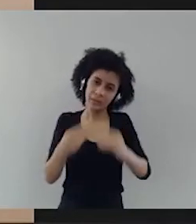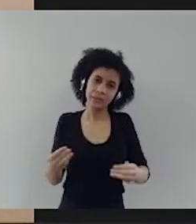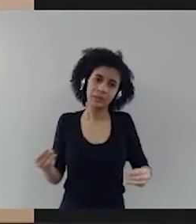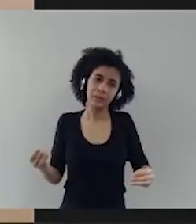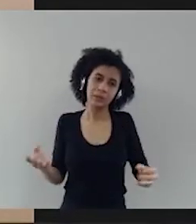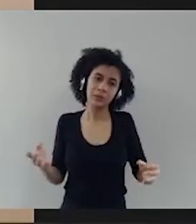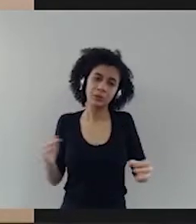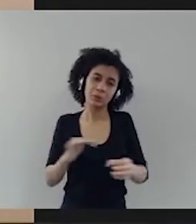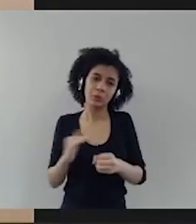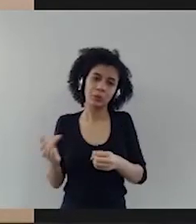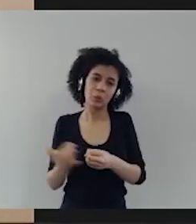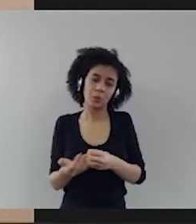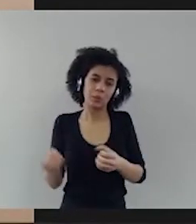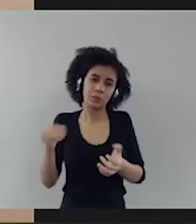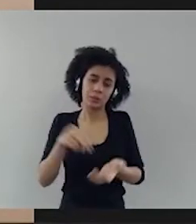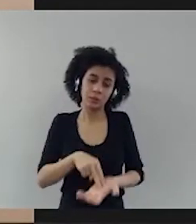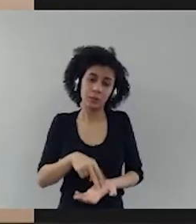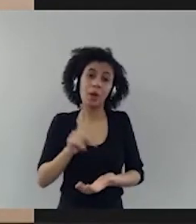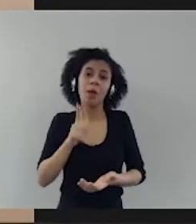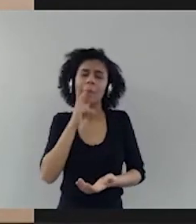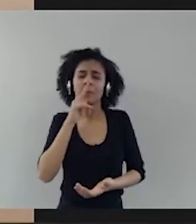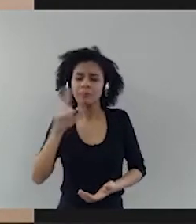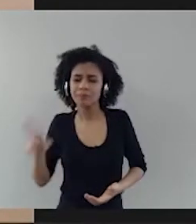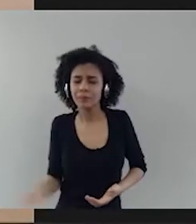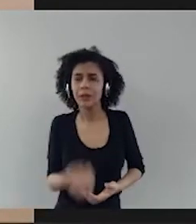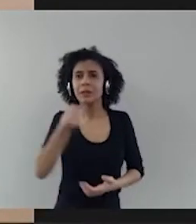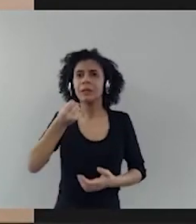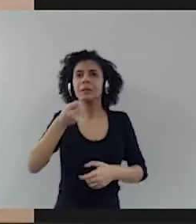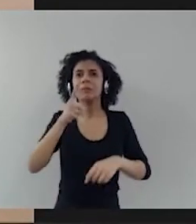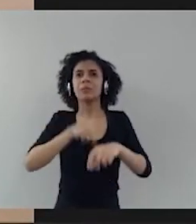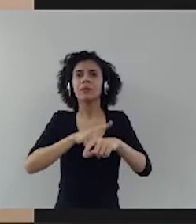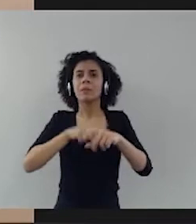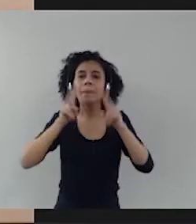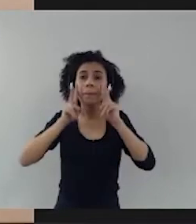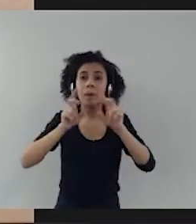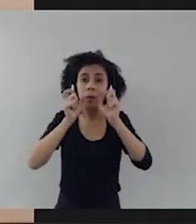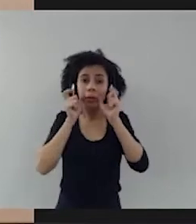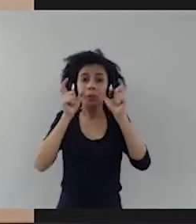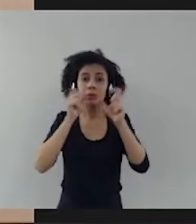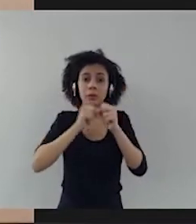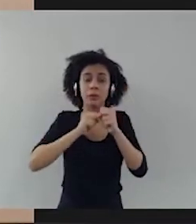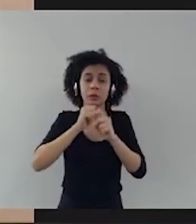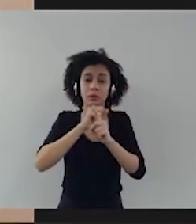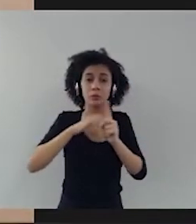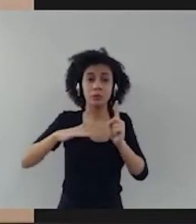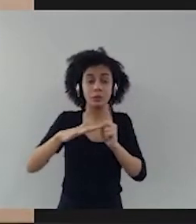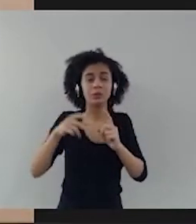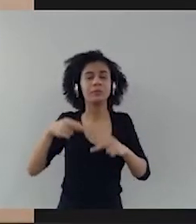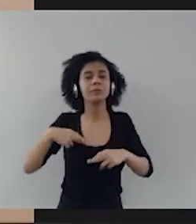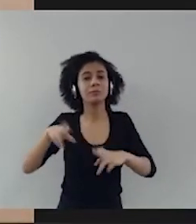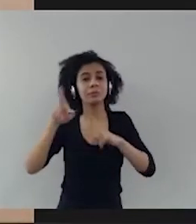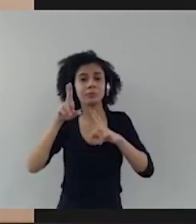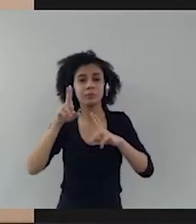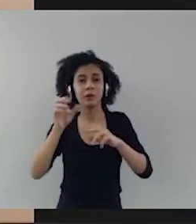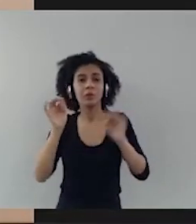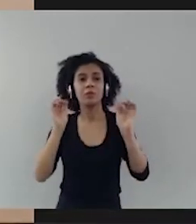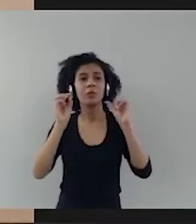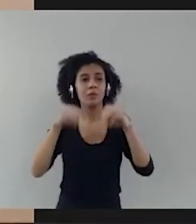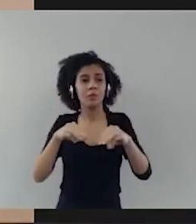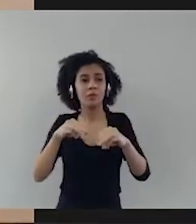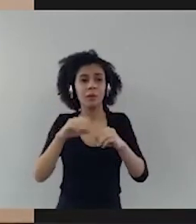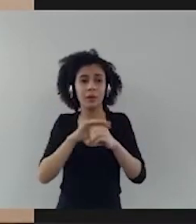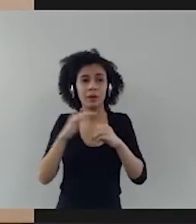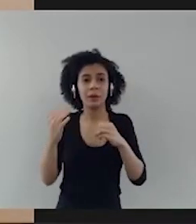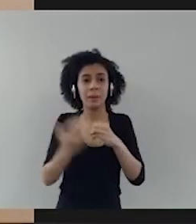Covid traz, é um resgate de Estado social, e eu espero que com o fim da pandemia, que mais dia, menos